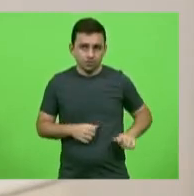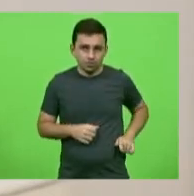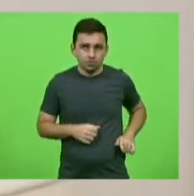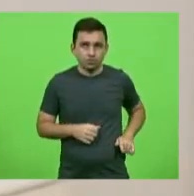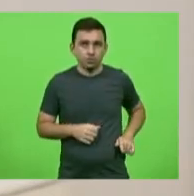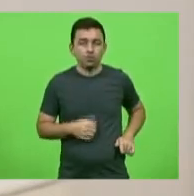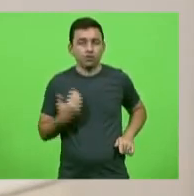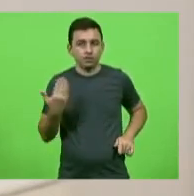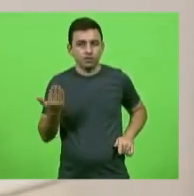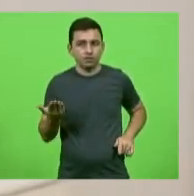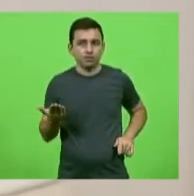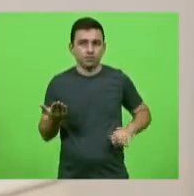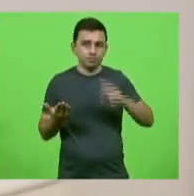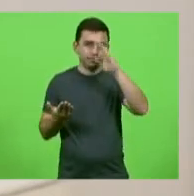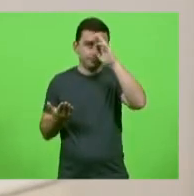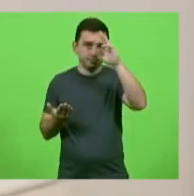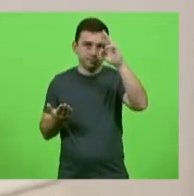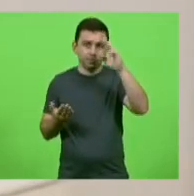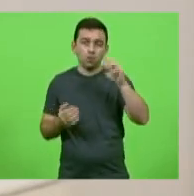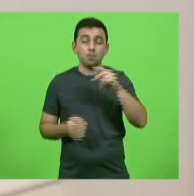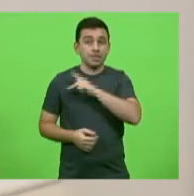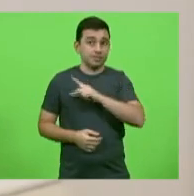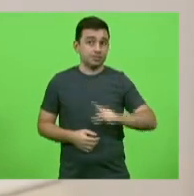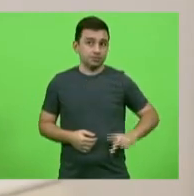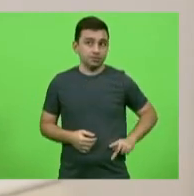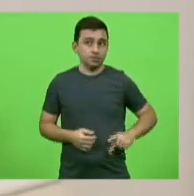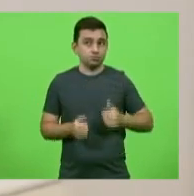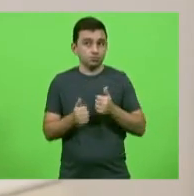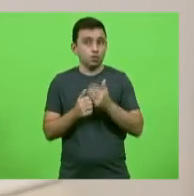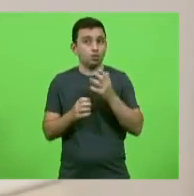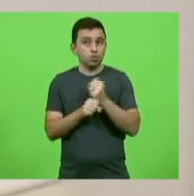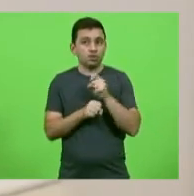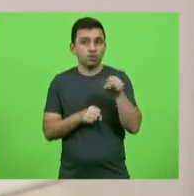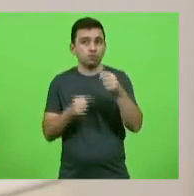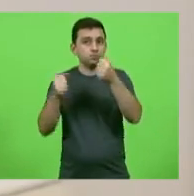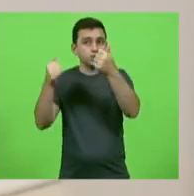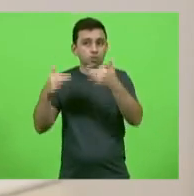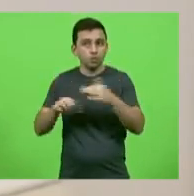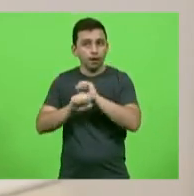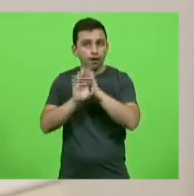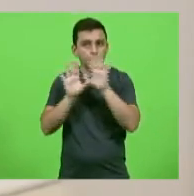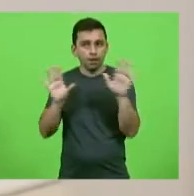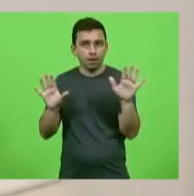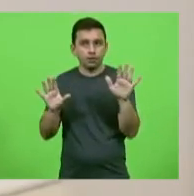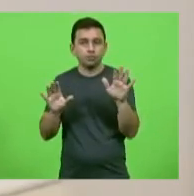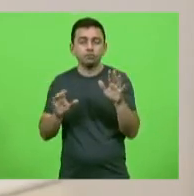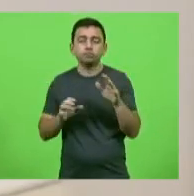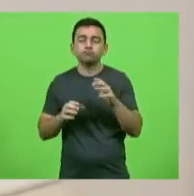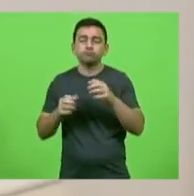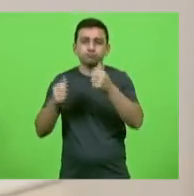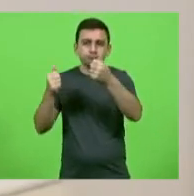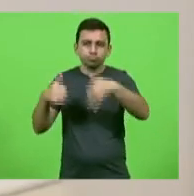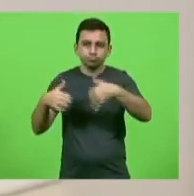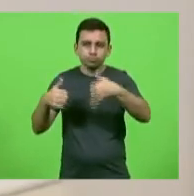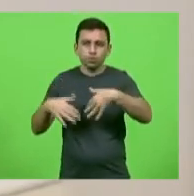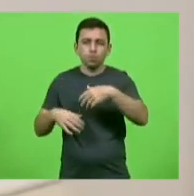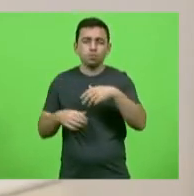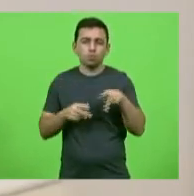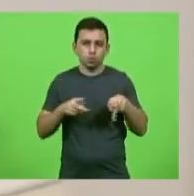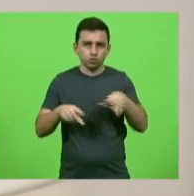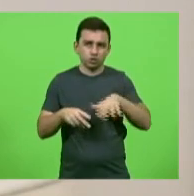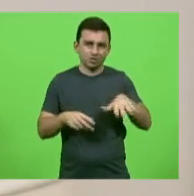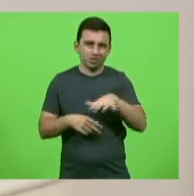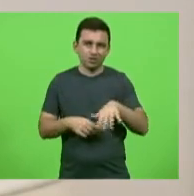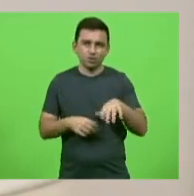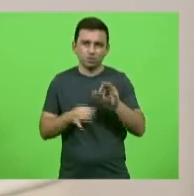Moisés da Silva, o presidente do Tribunal de Contas esclareceu, em depoimento prestado ao Procurador-Geral de Justiça, Fernando